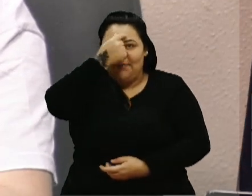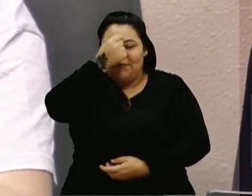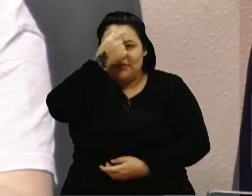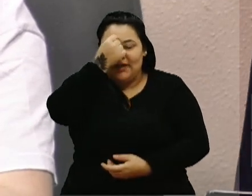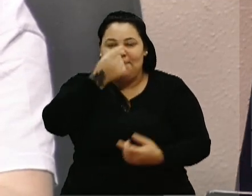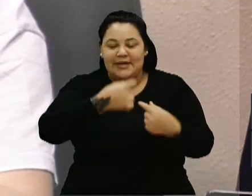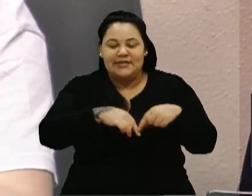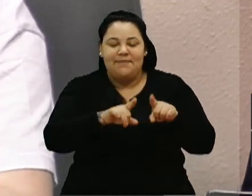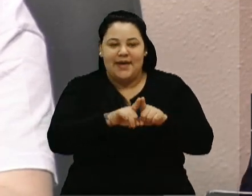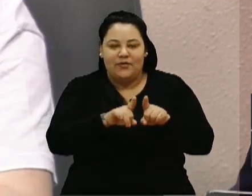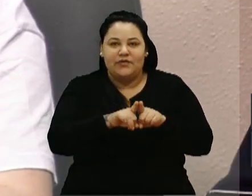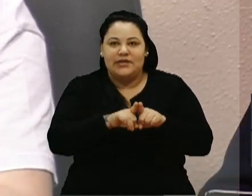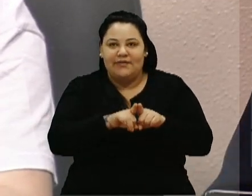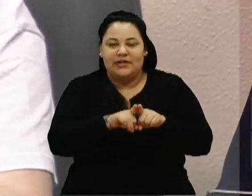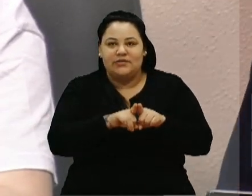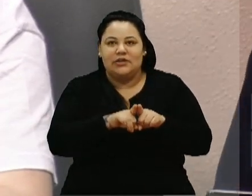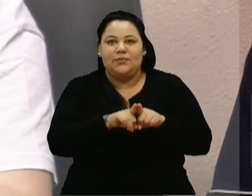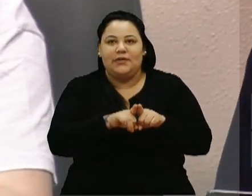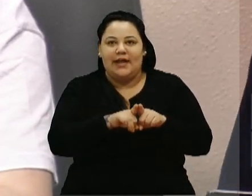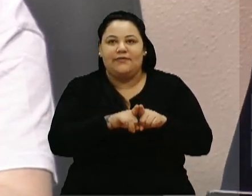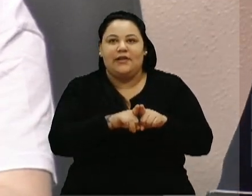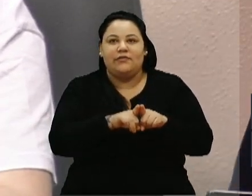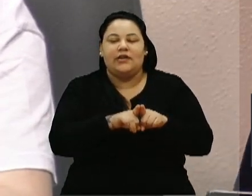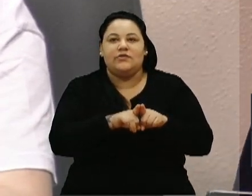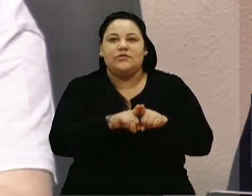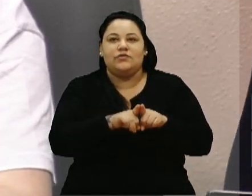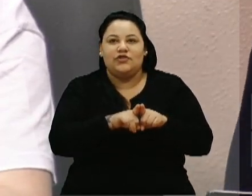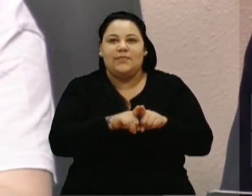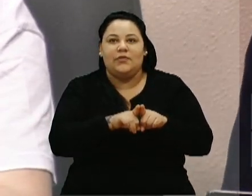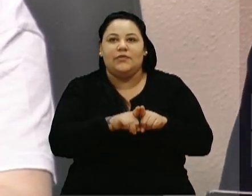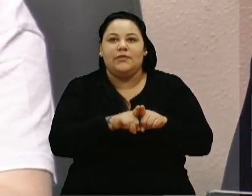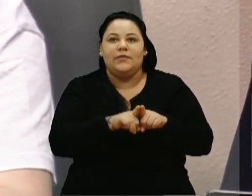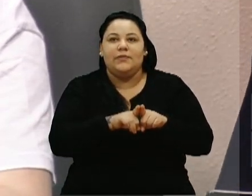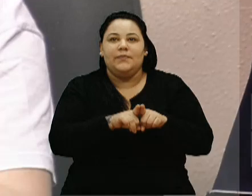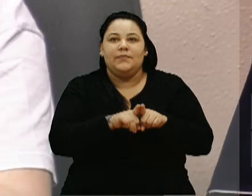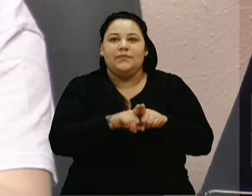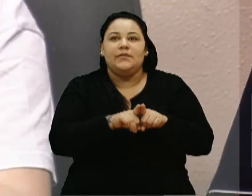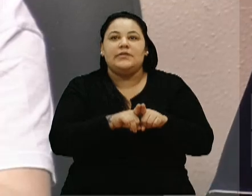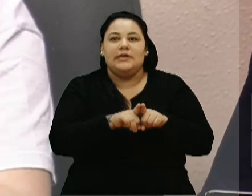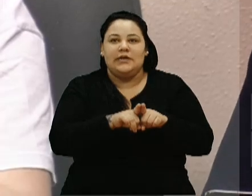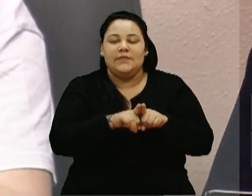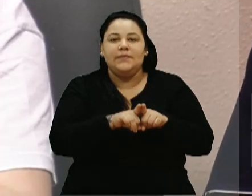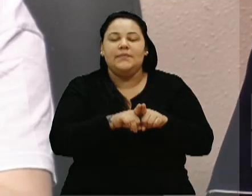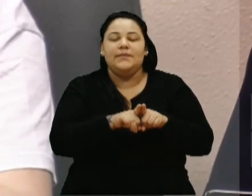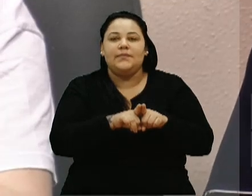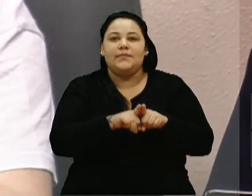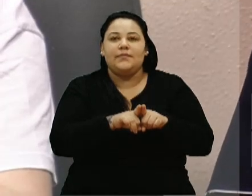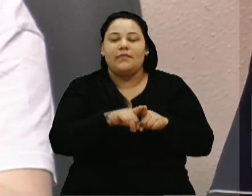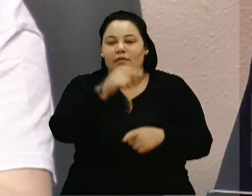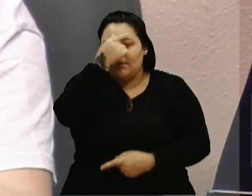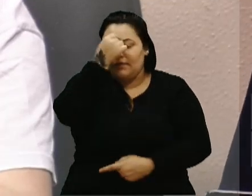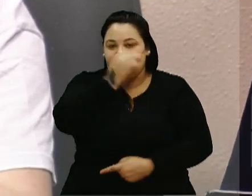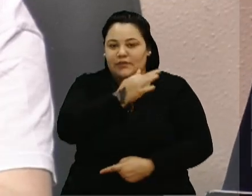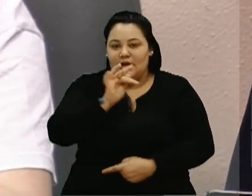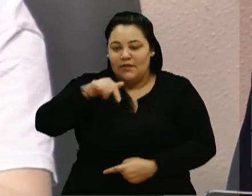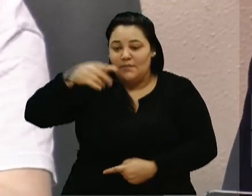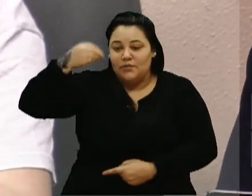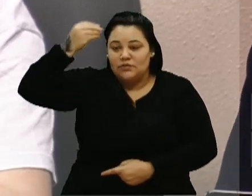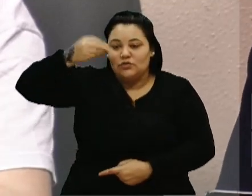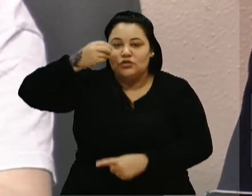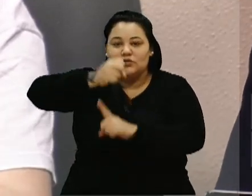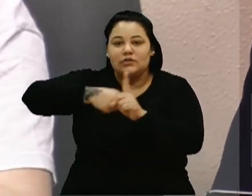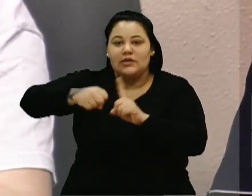Porto Alegre, e doutorando no programa de pós-graduação da Universidade Federal do Rio Grande do Sul, em Psicologia